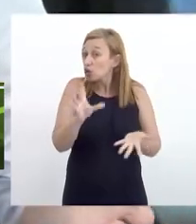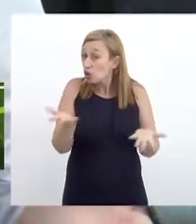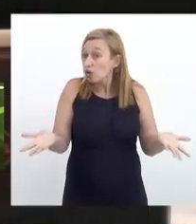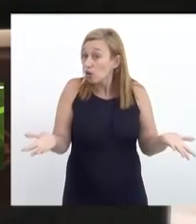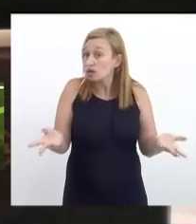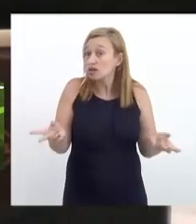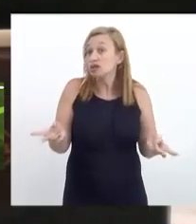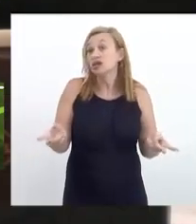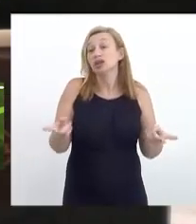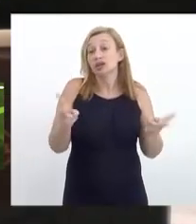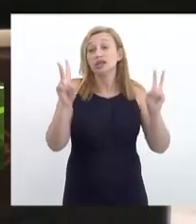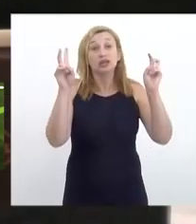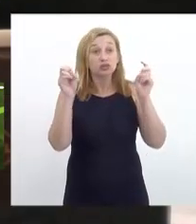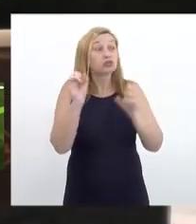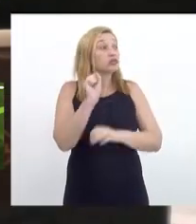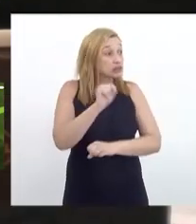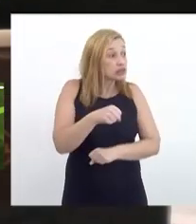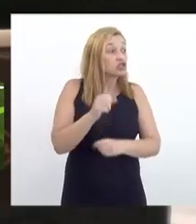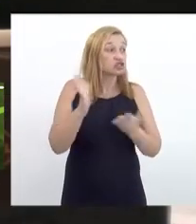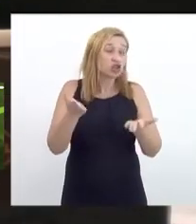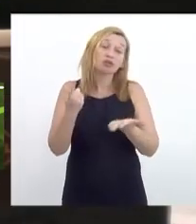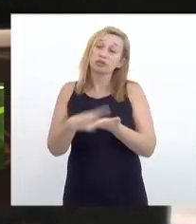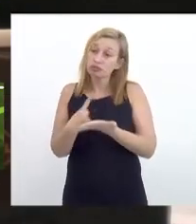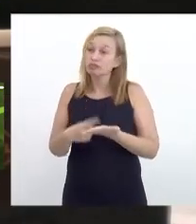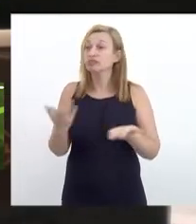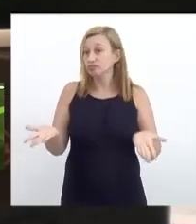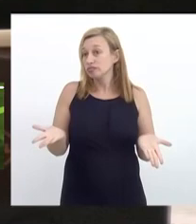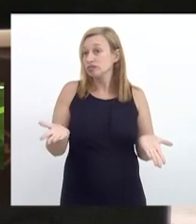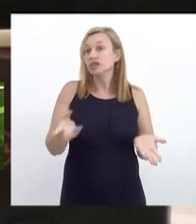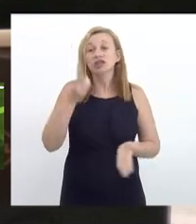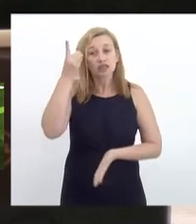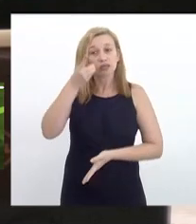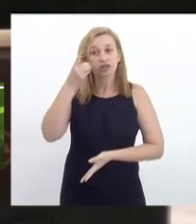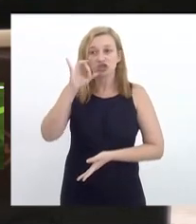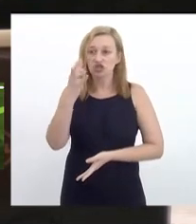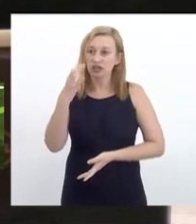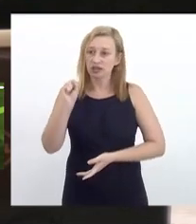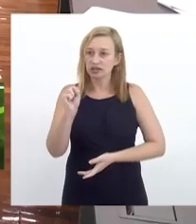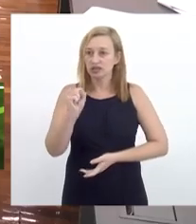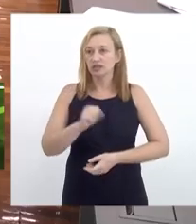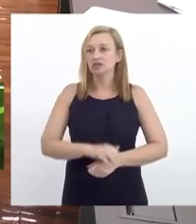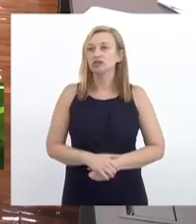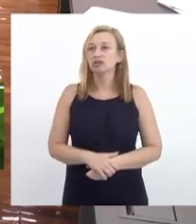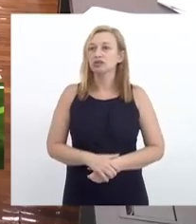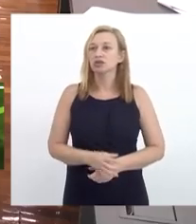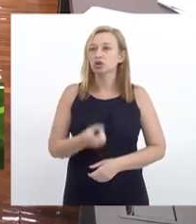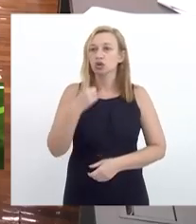questão Sim, porque nós já acordamos Deputado Charles, por favor Som